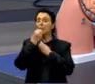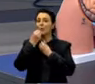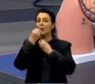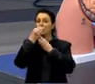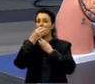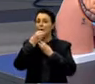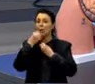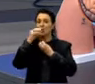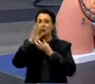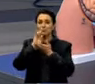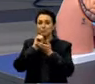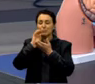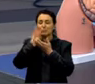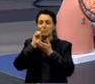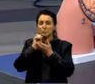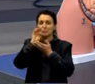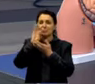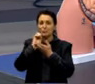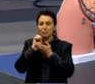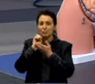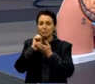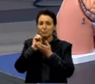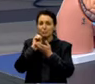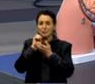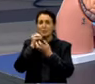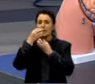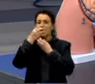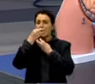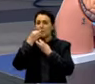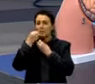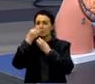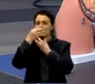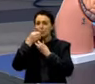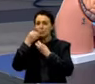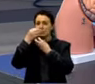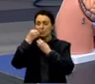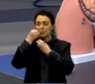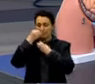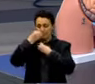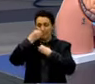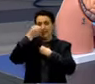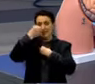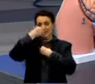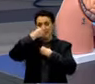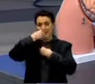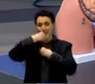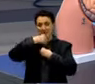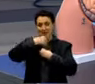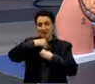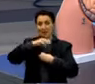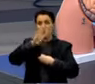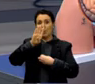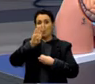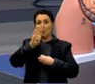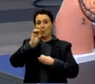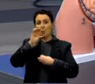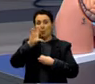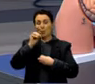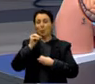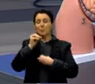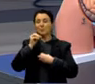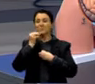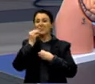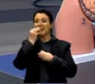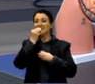de maceração, uma digestão mecânica, né, a formação do bolo alimentar. Lá a saliva já vai